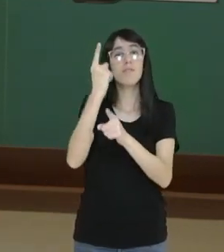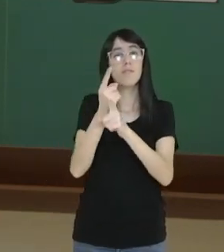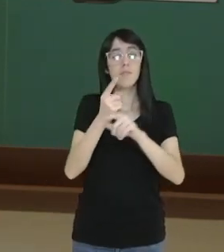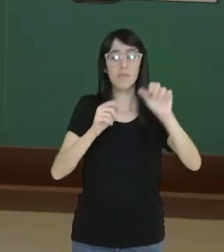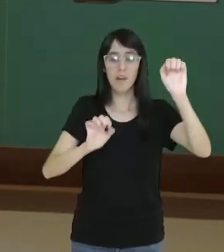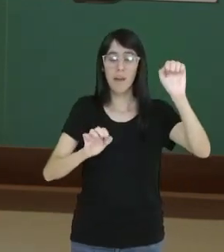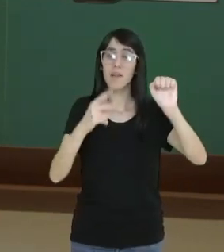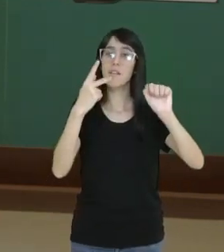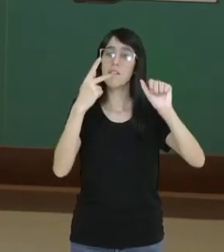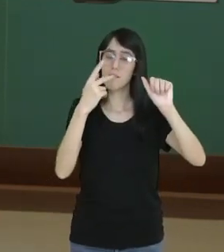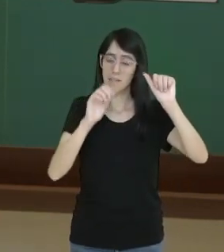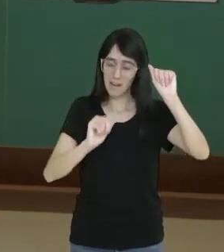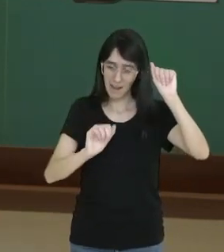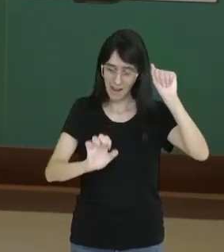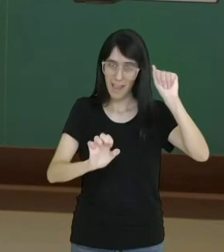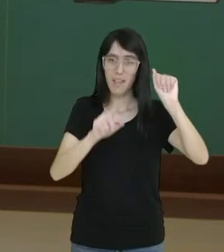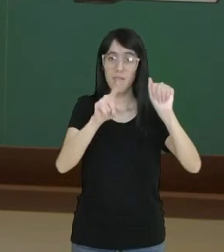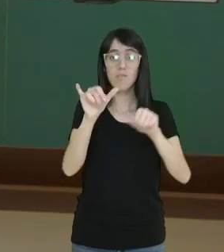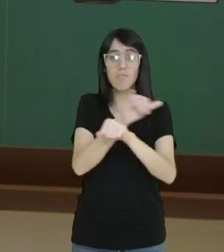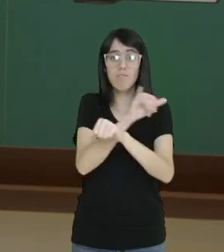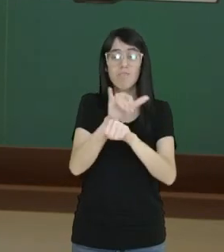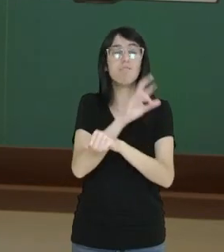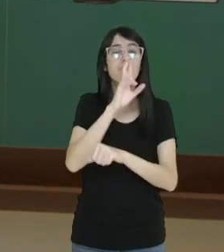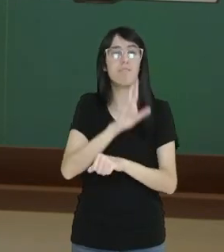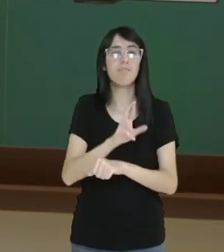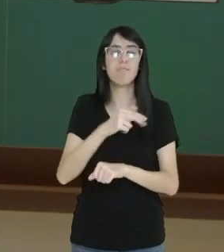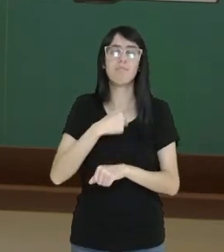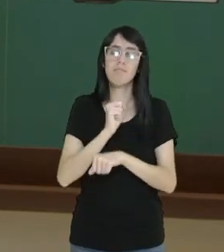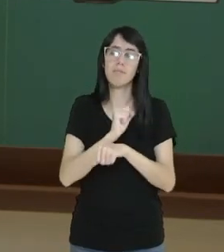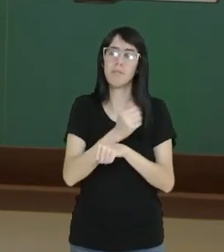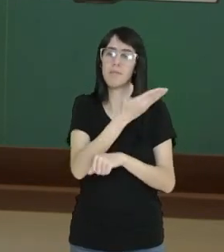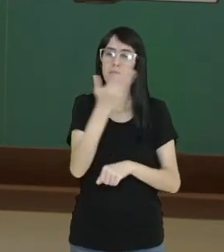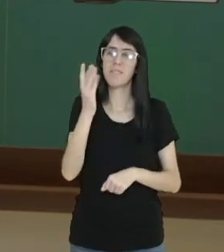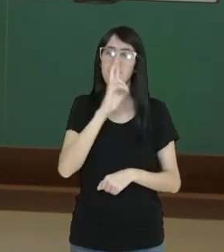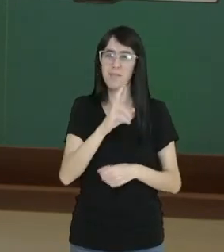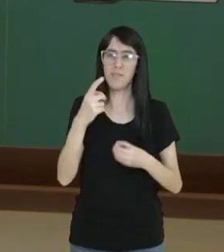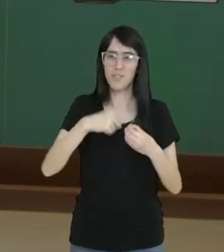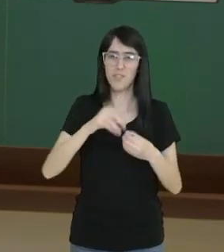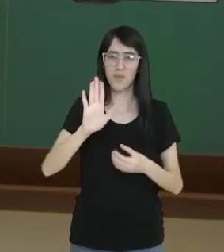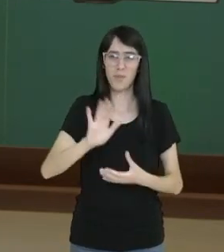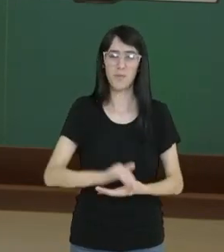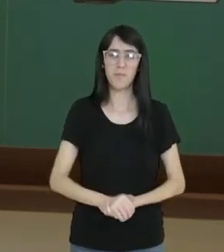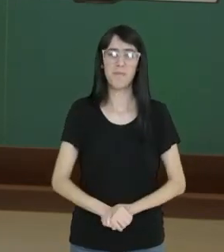sua técnica aí, as formas que você tem e resolver. Então eu vou ficar bem quietinho, vou dar um tempo para você. Já volto.